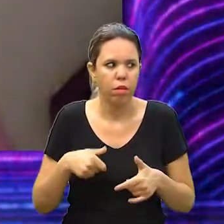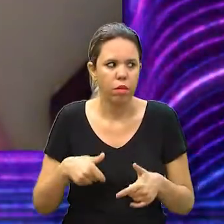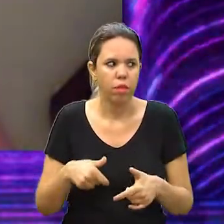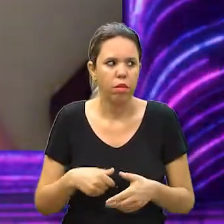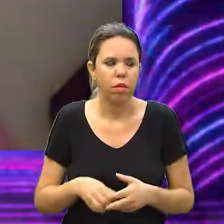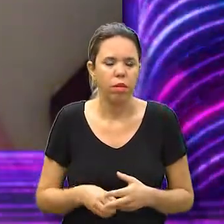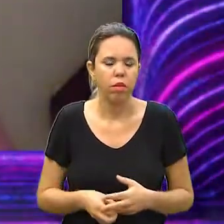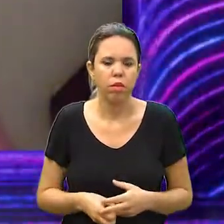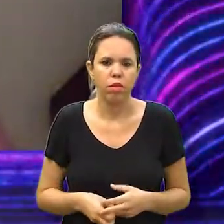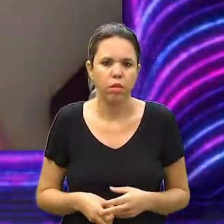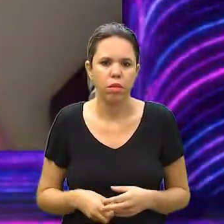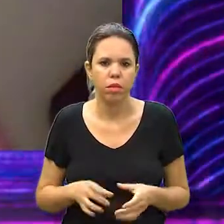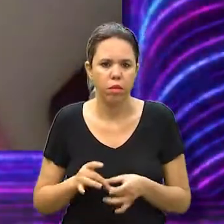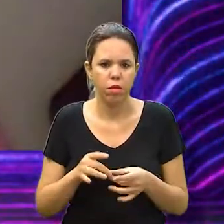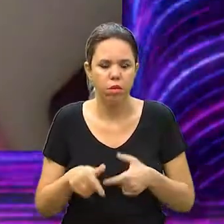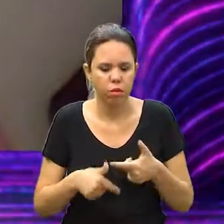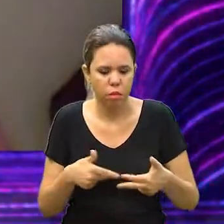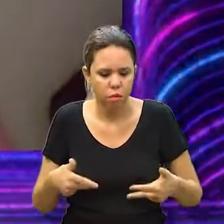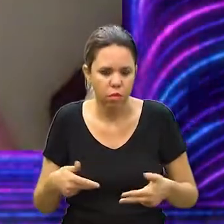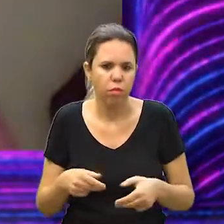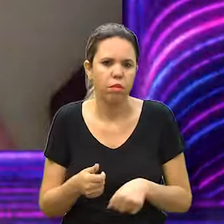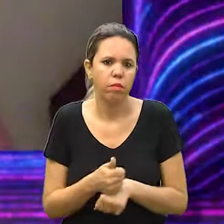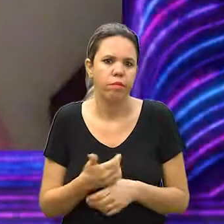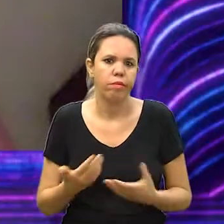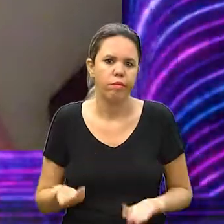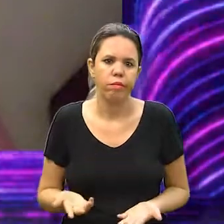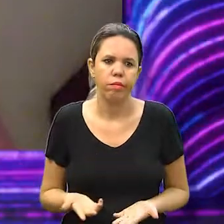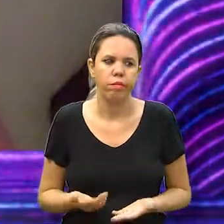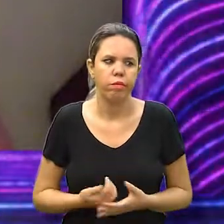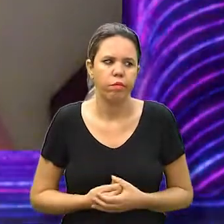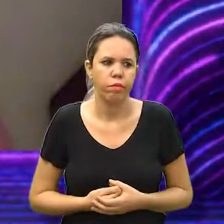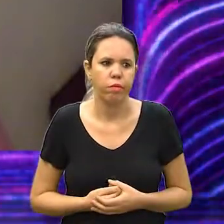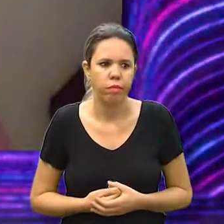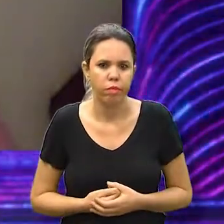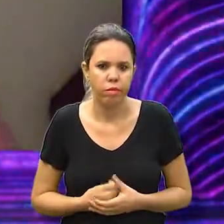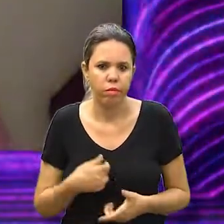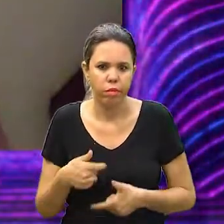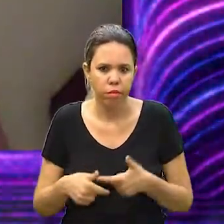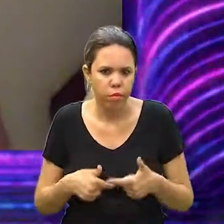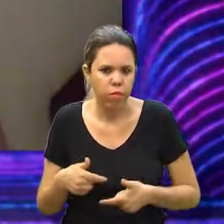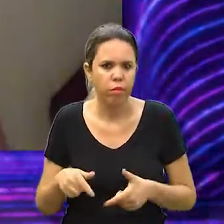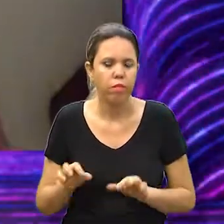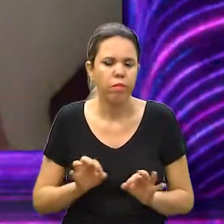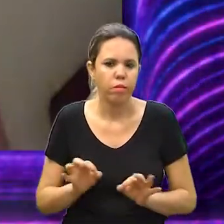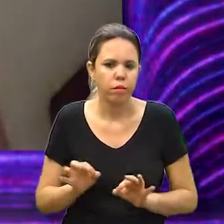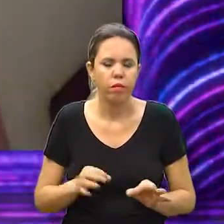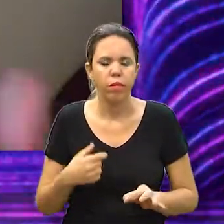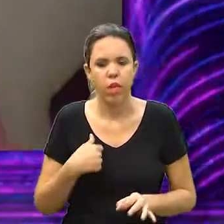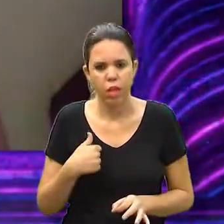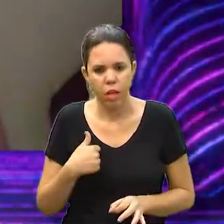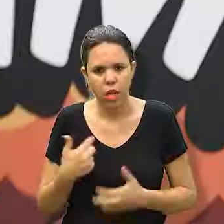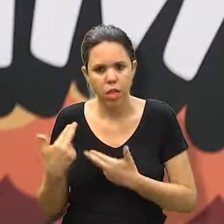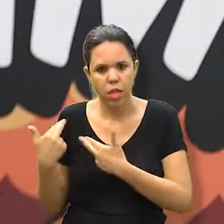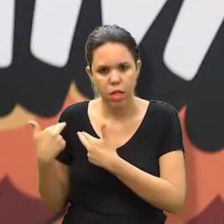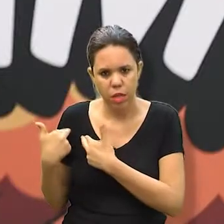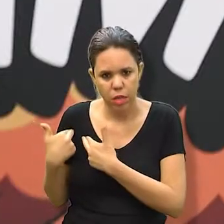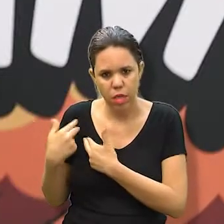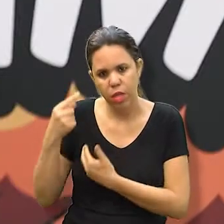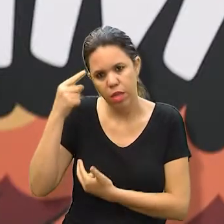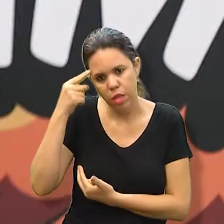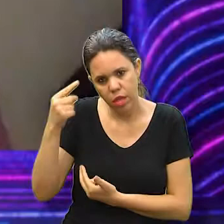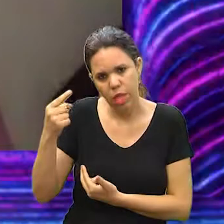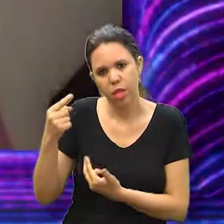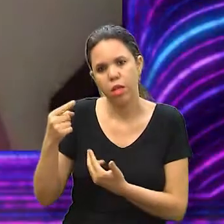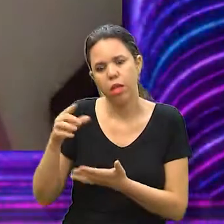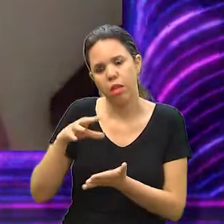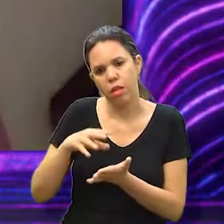outras parcerias literárias, e nós dividimos o trabalho da seguinte maneira. Eu contribuí com uma